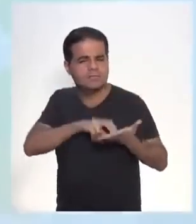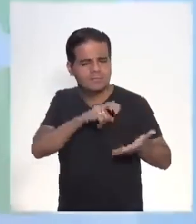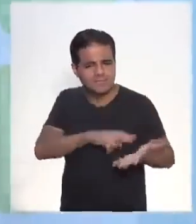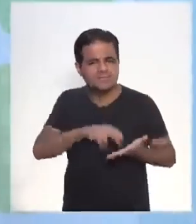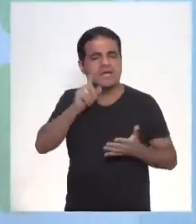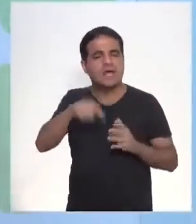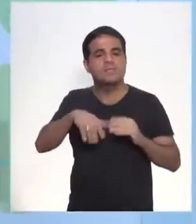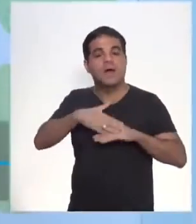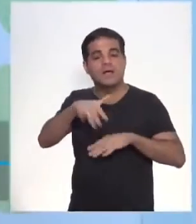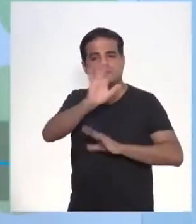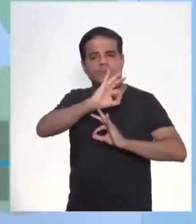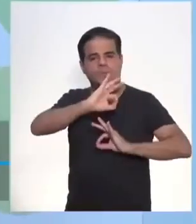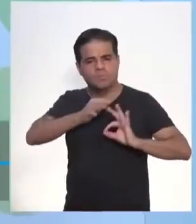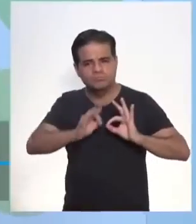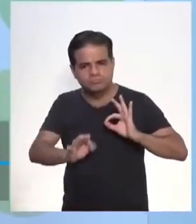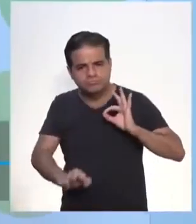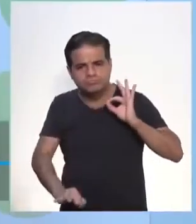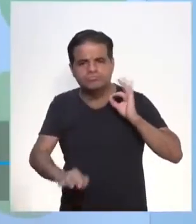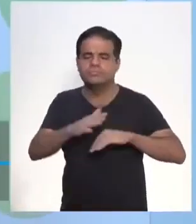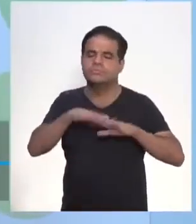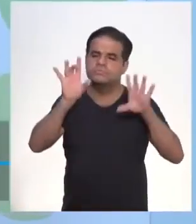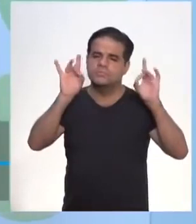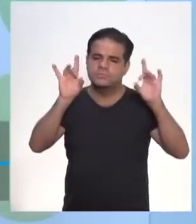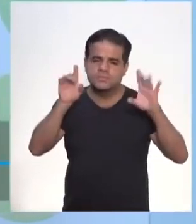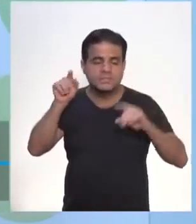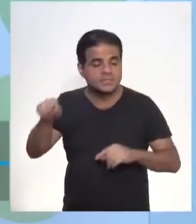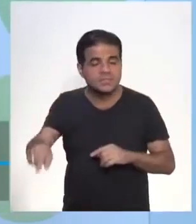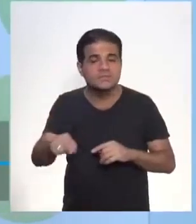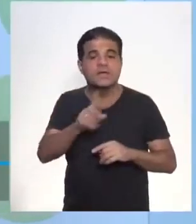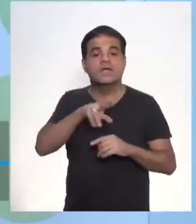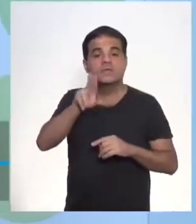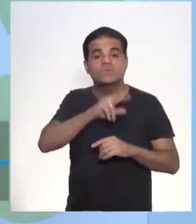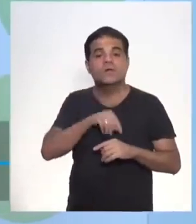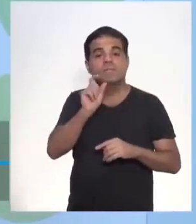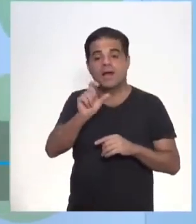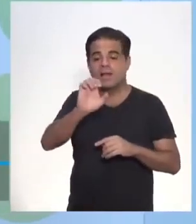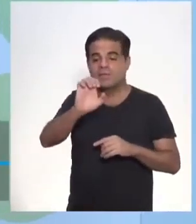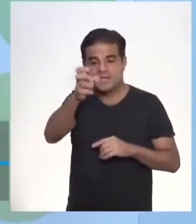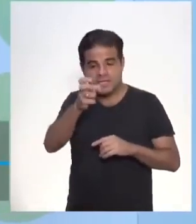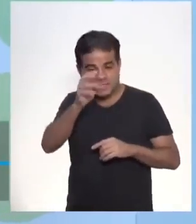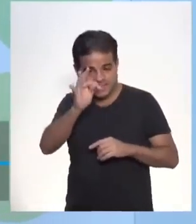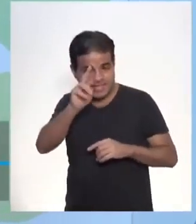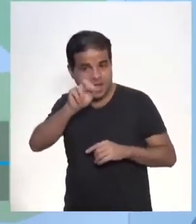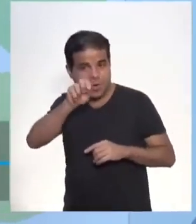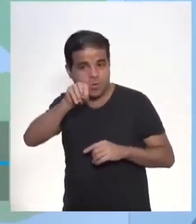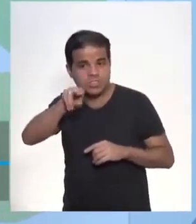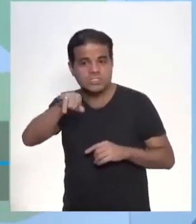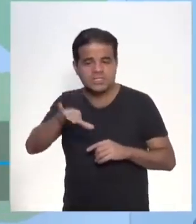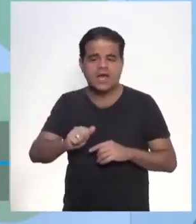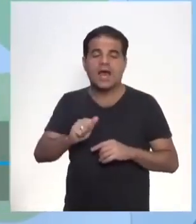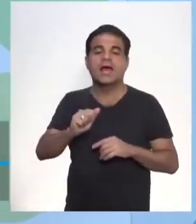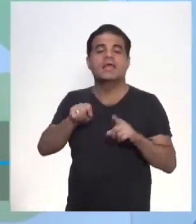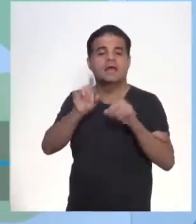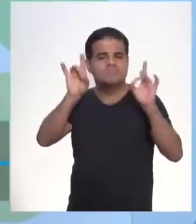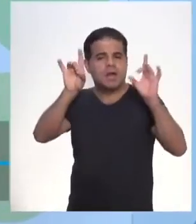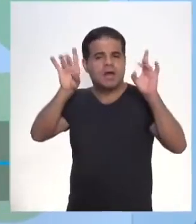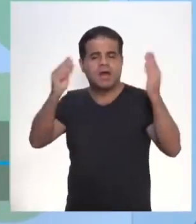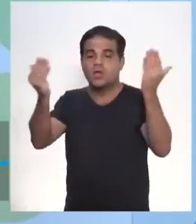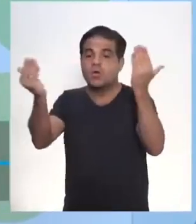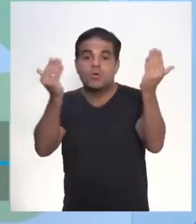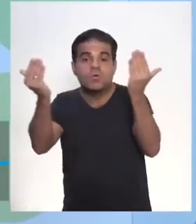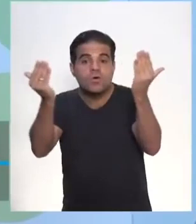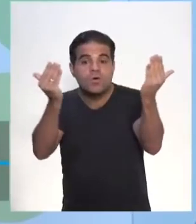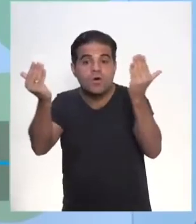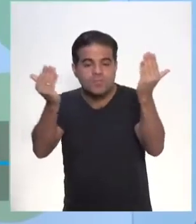mais detalhada, já é um pouco mais específica. O fato dele usar a palavra extraordinário e comparar isso, lógico que